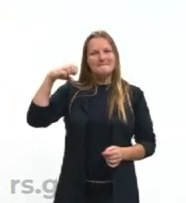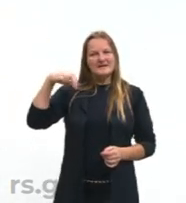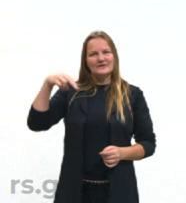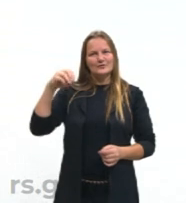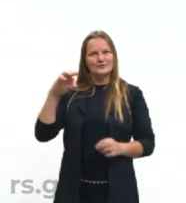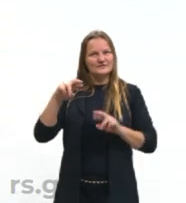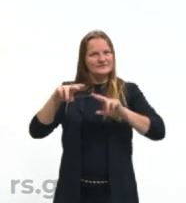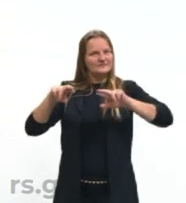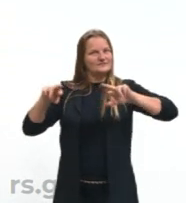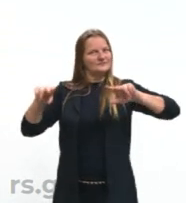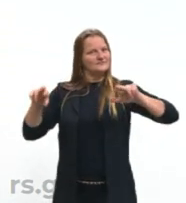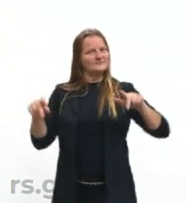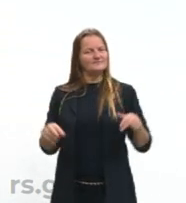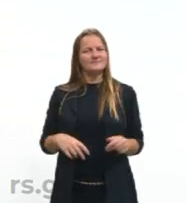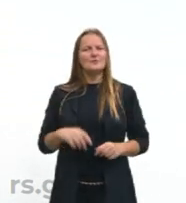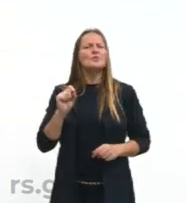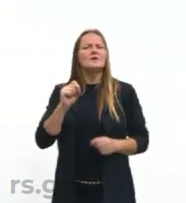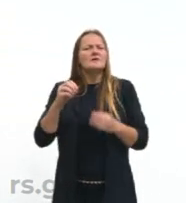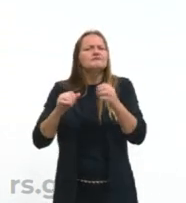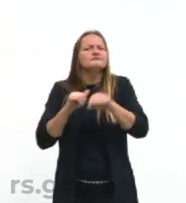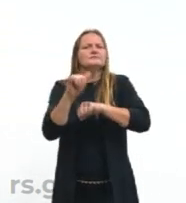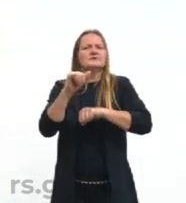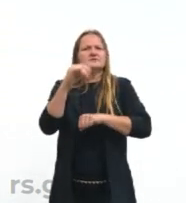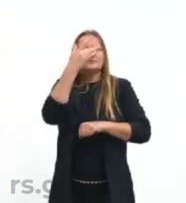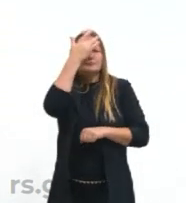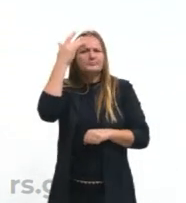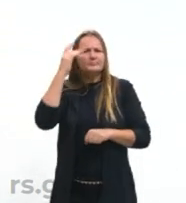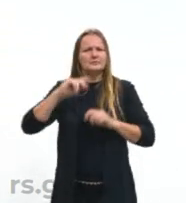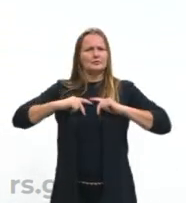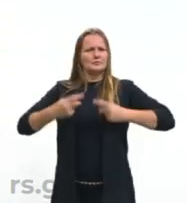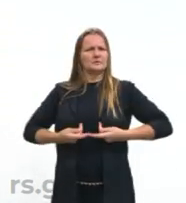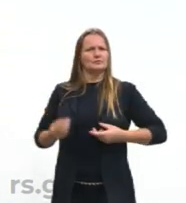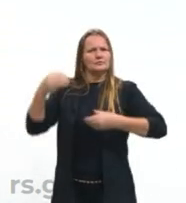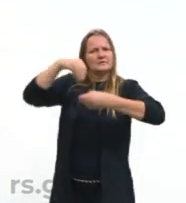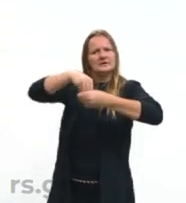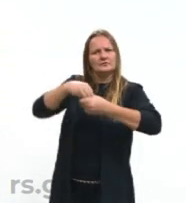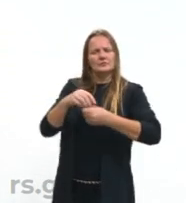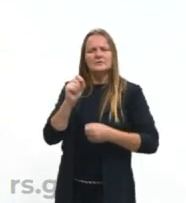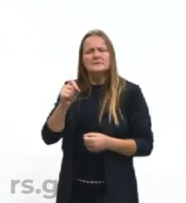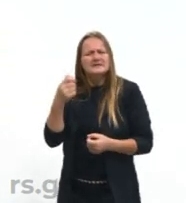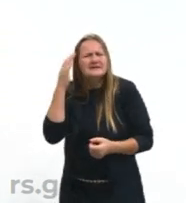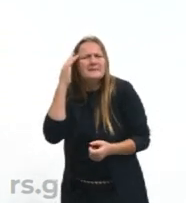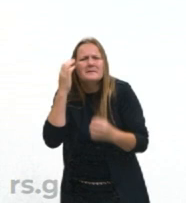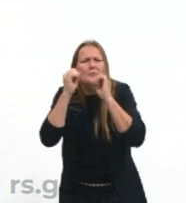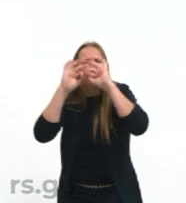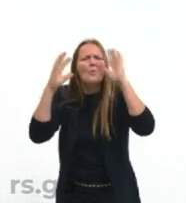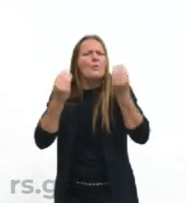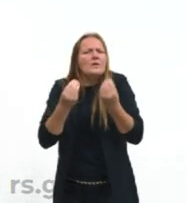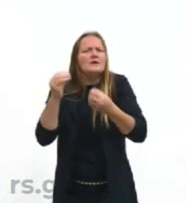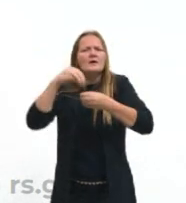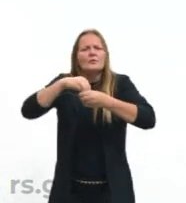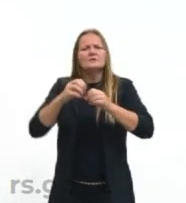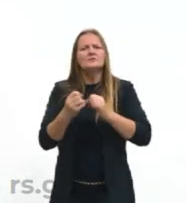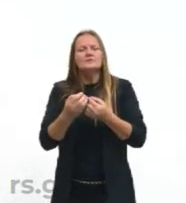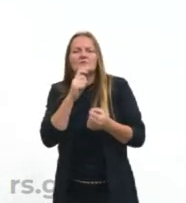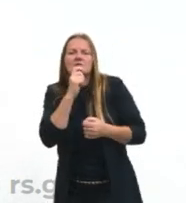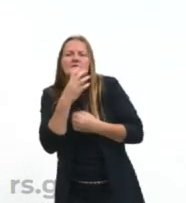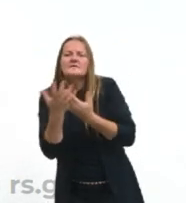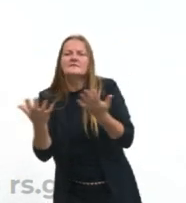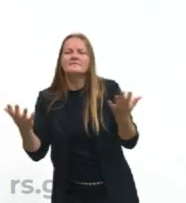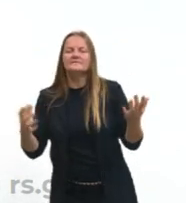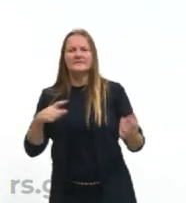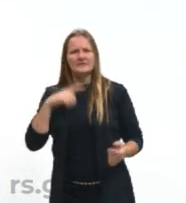o que que acontece com o ser humano ele precisa entender o que está acontecendo natureza ele não ele não